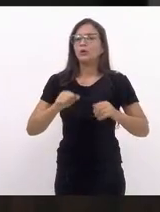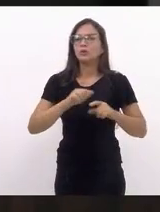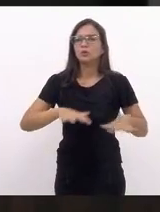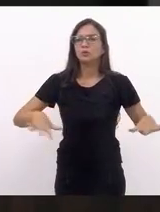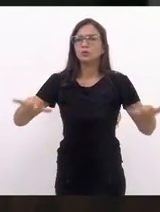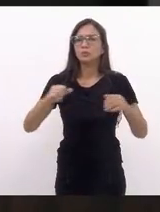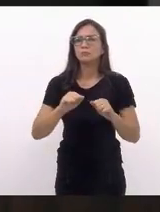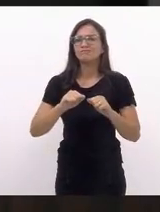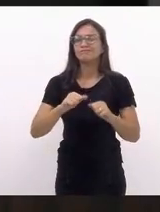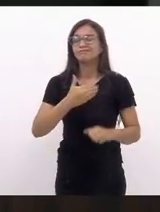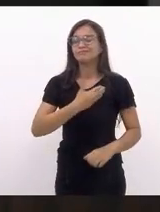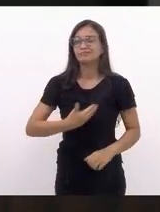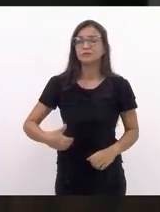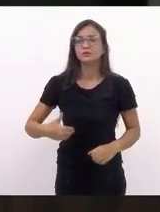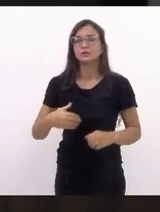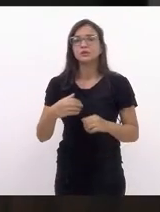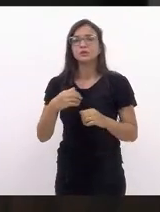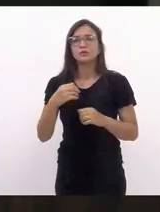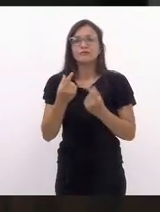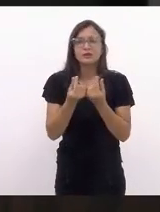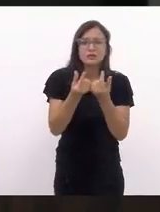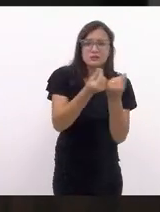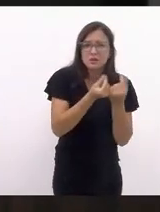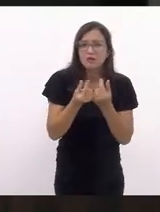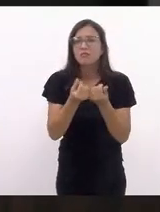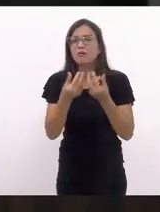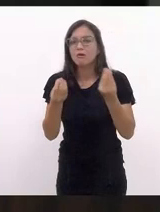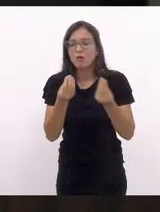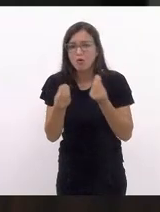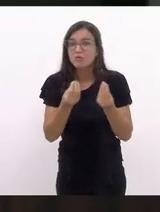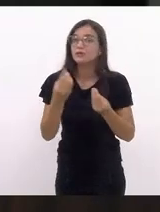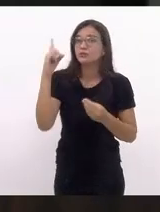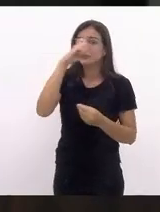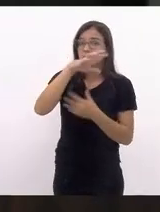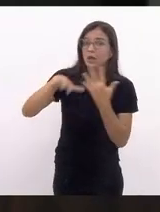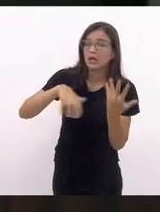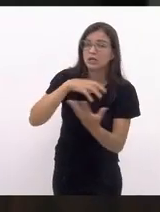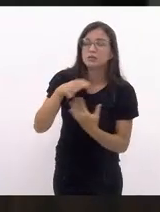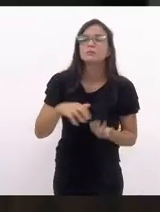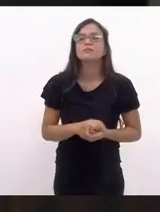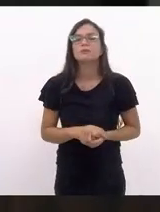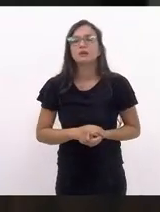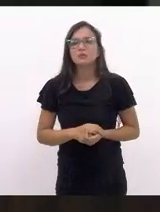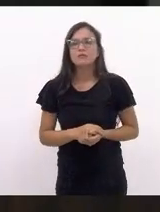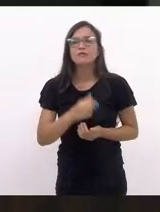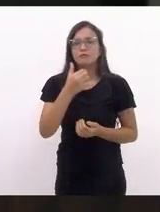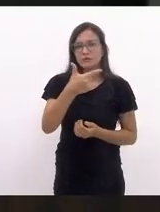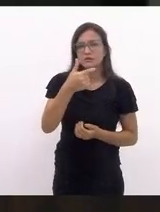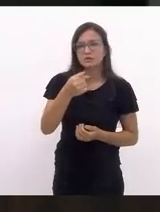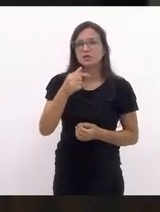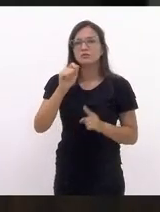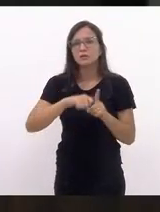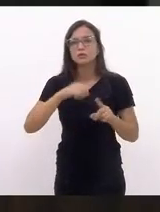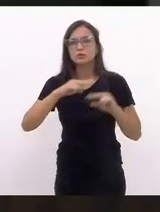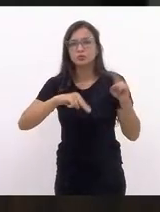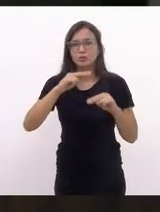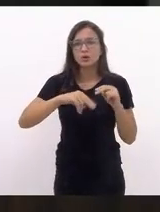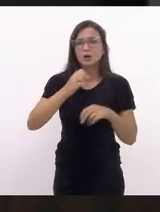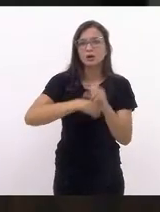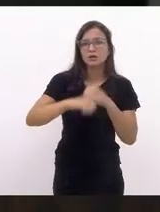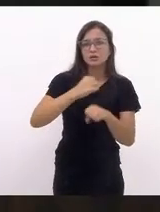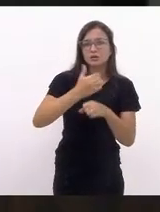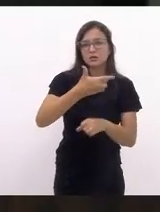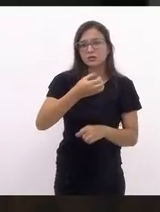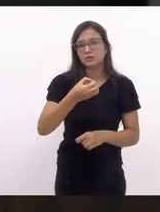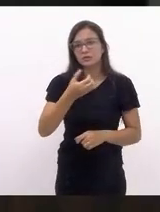financeira declarada pelo decreto 45.490 de Julho 16 prende pareceres das comissões e